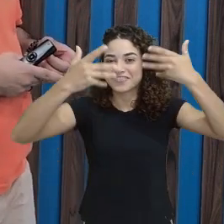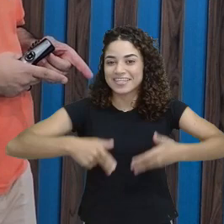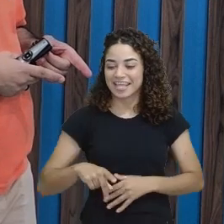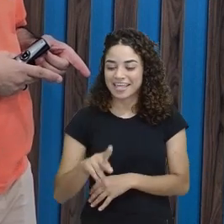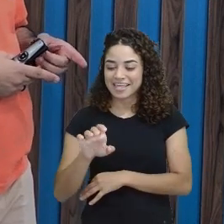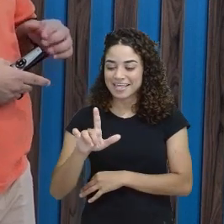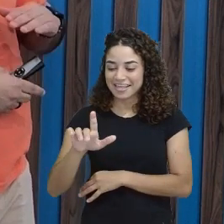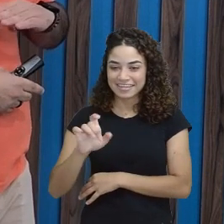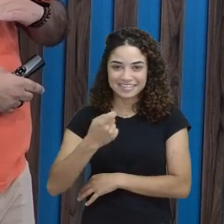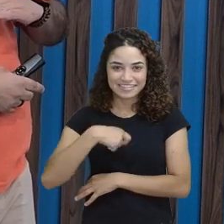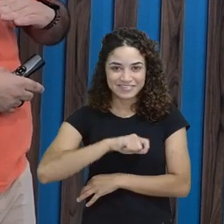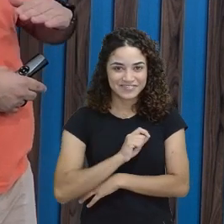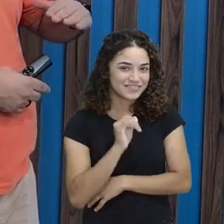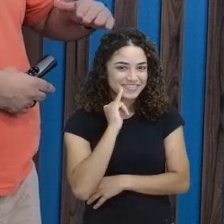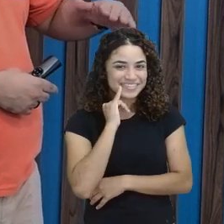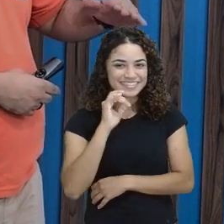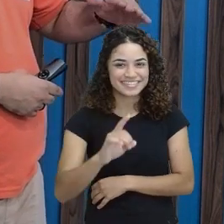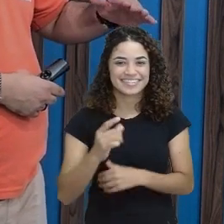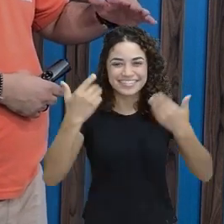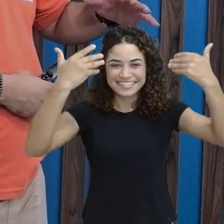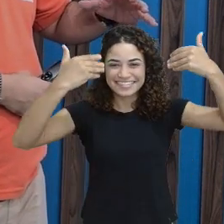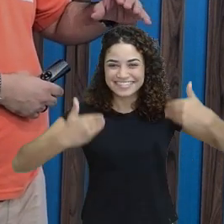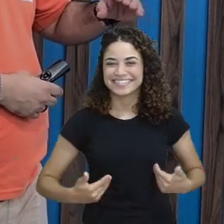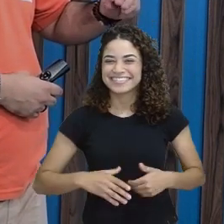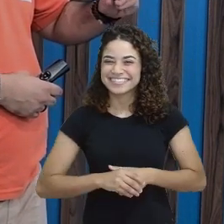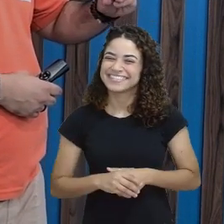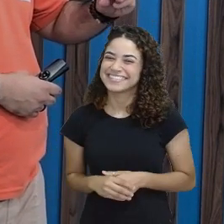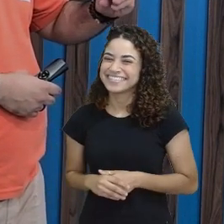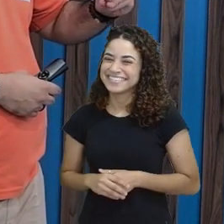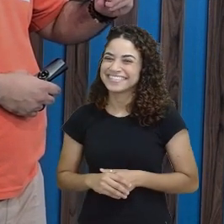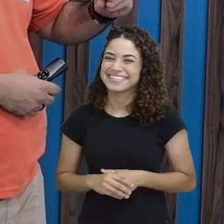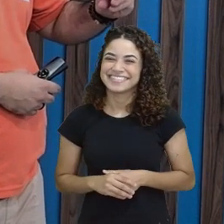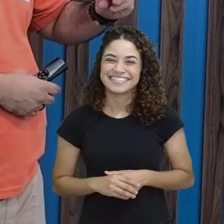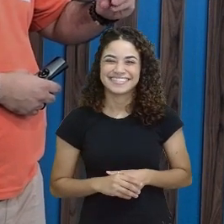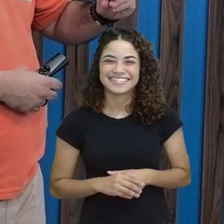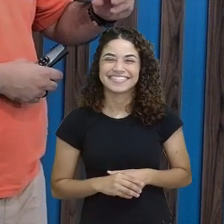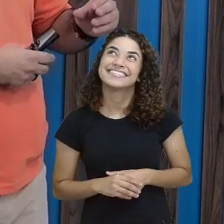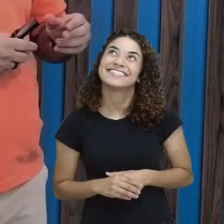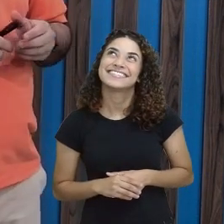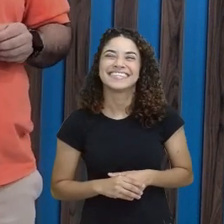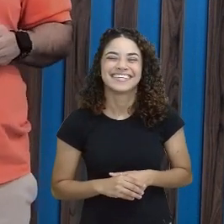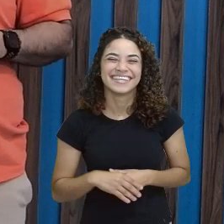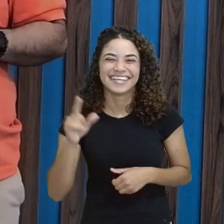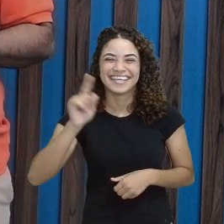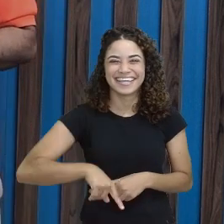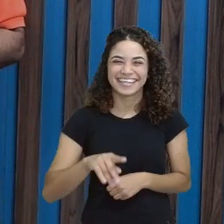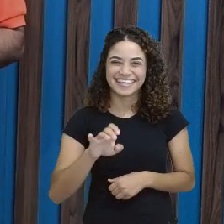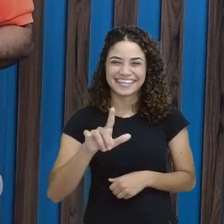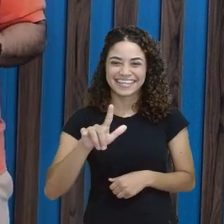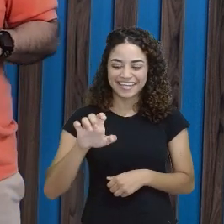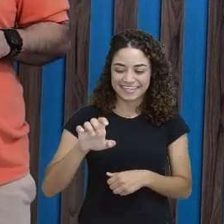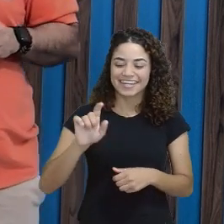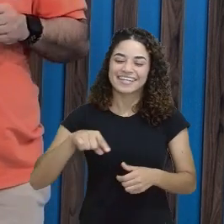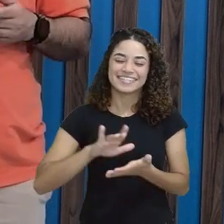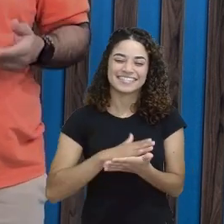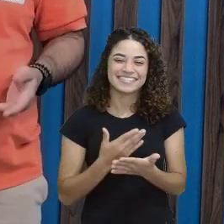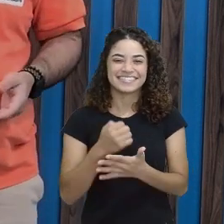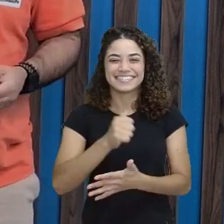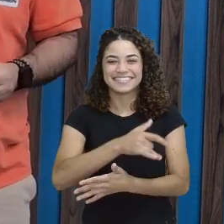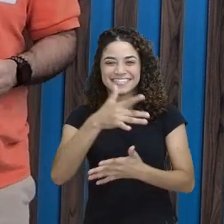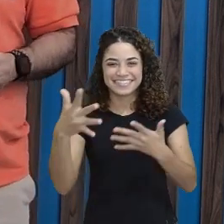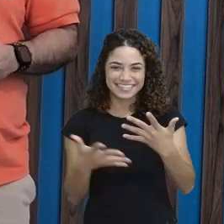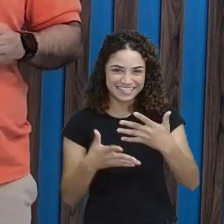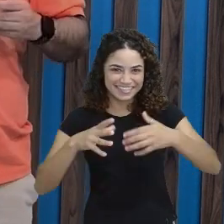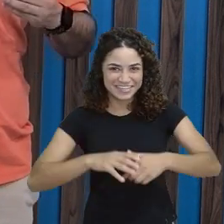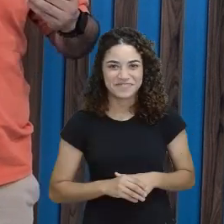Kelly, aqui no cantinho, olha ela aqui, olha ela aqui, é Kelly, que é a nossa intérprete de Libras,